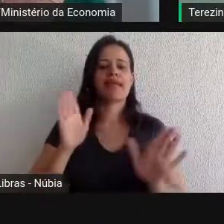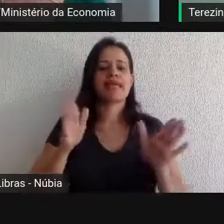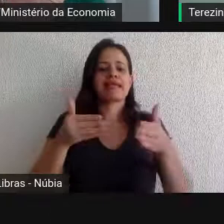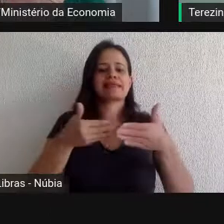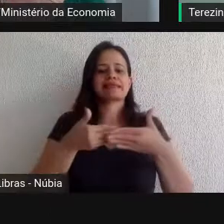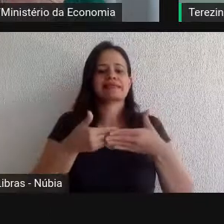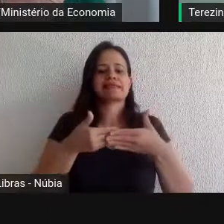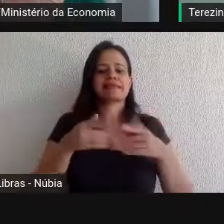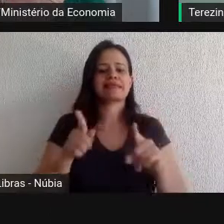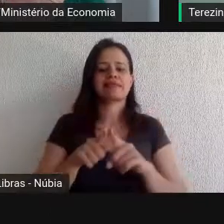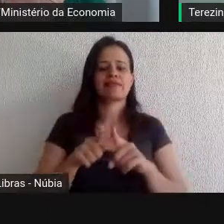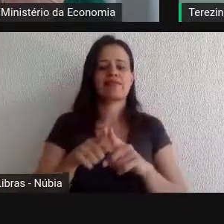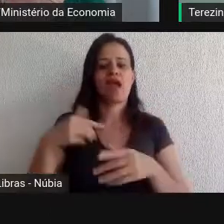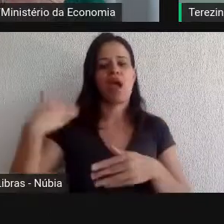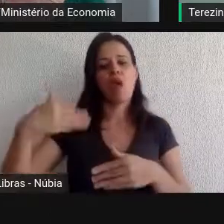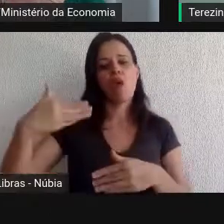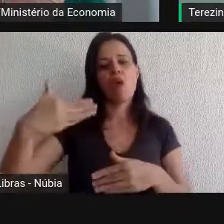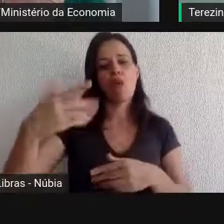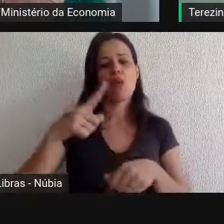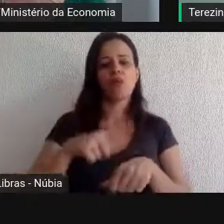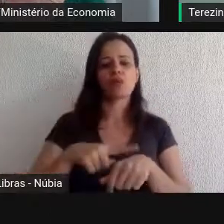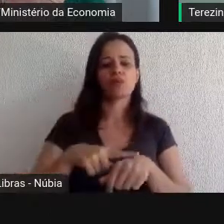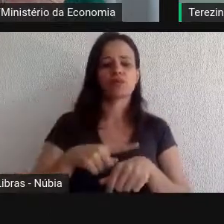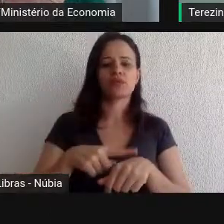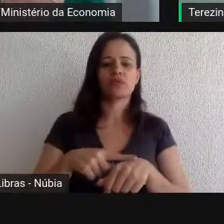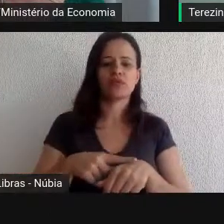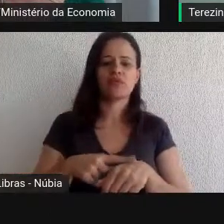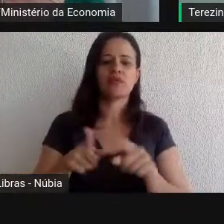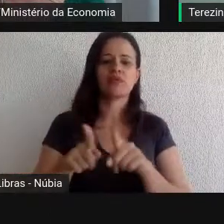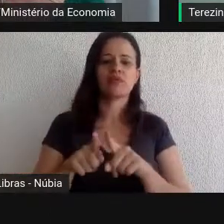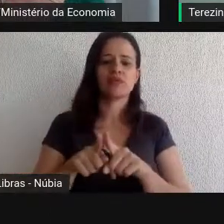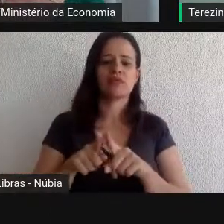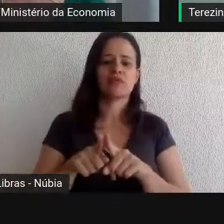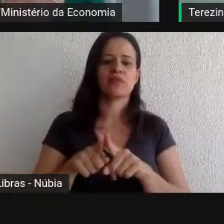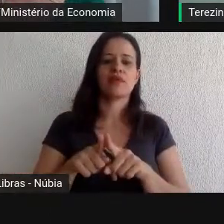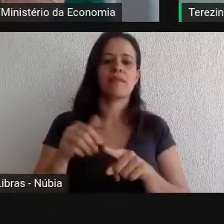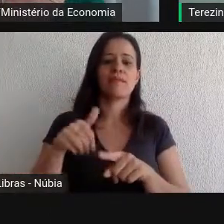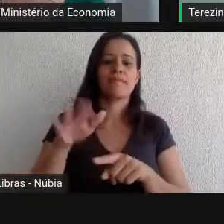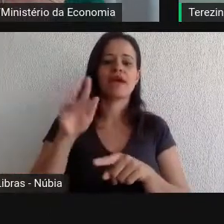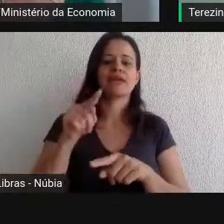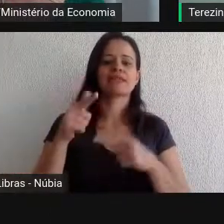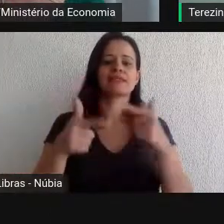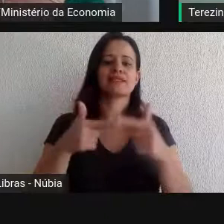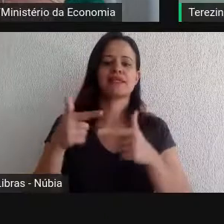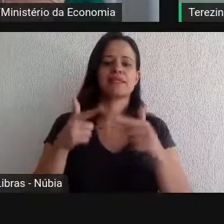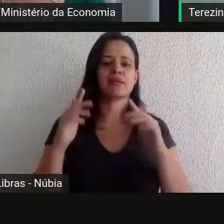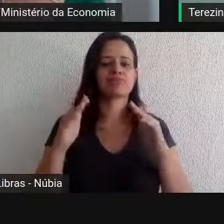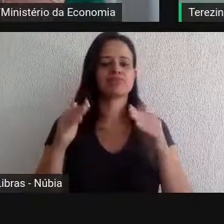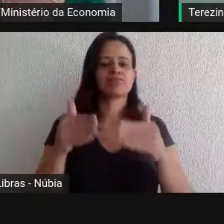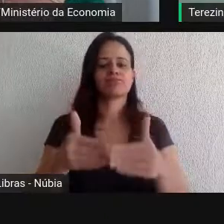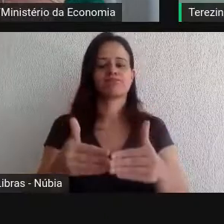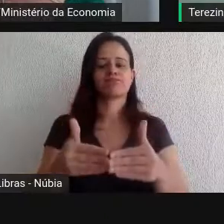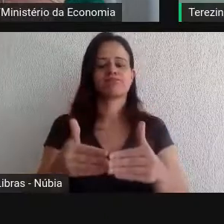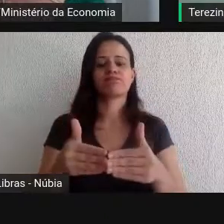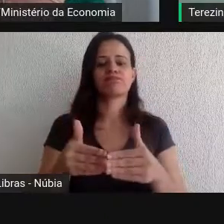mesmo ao longo do tempo. E quanto mais tempo passa, mais esse trabalho cai